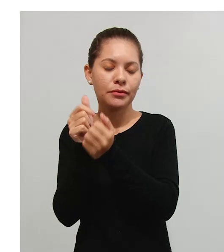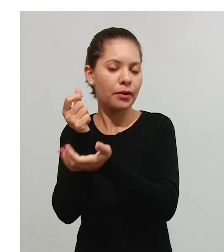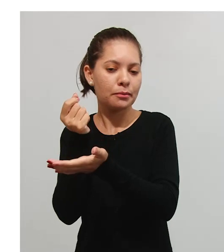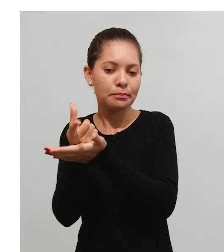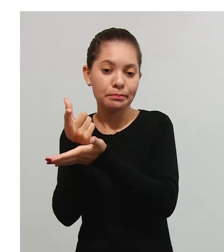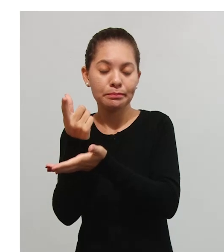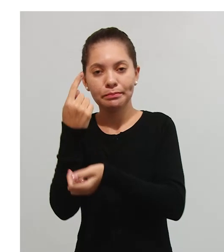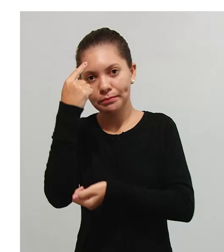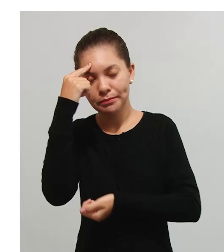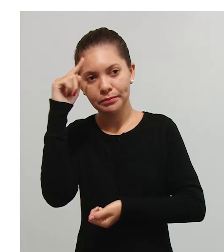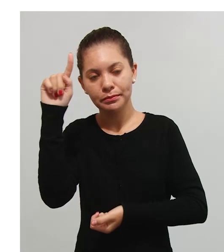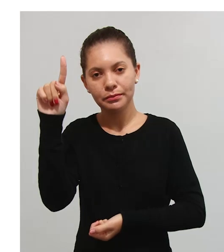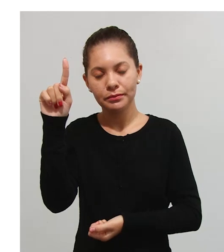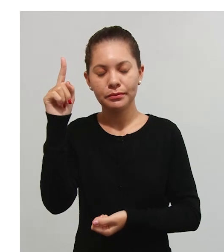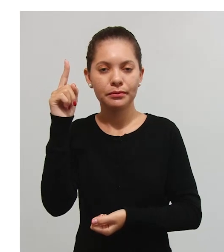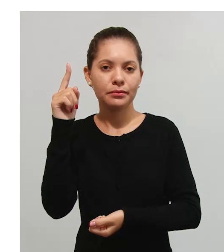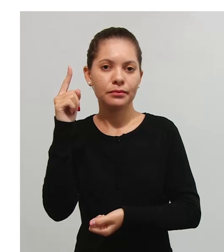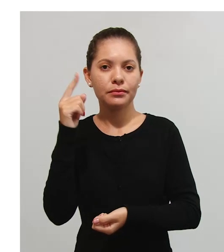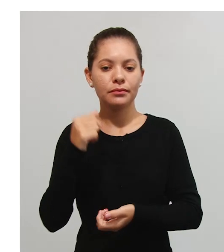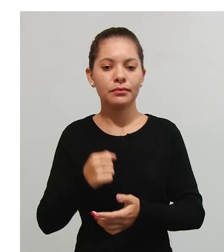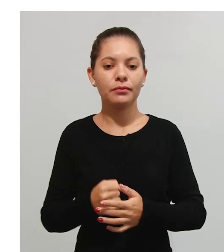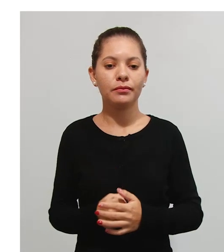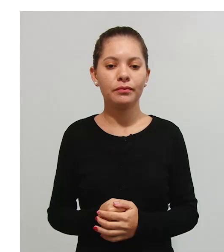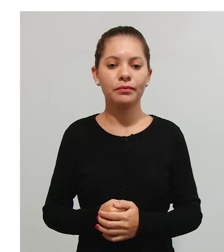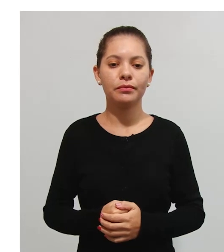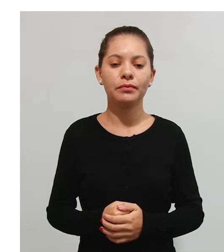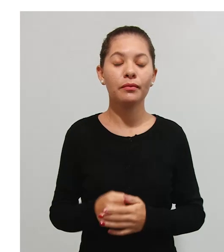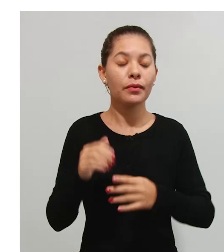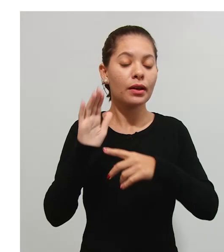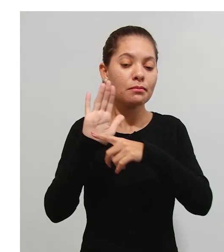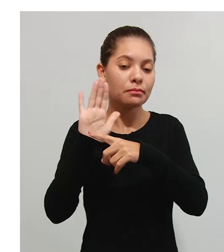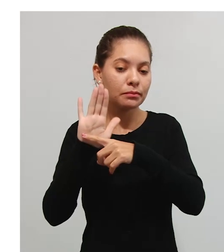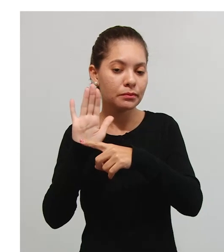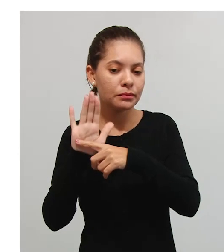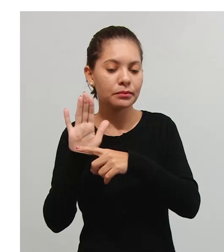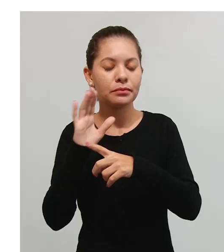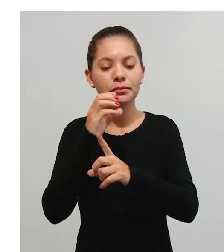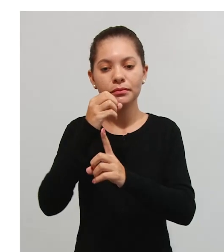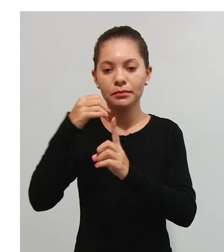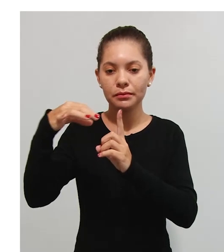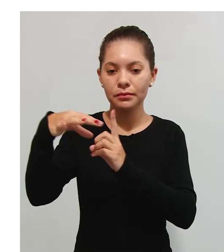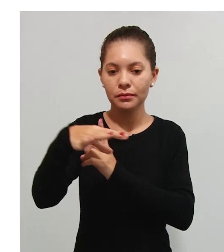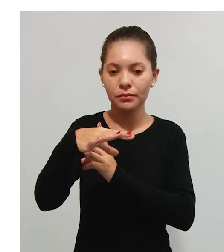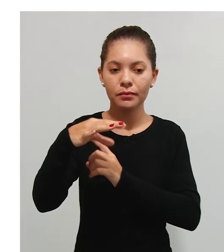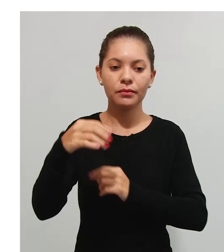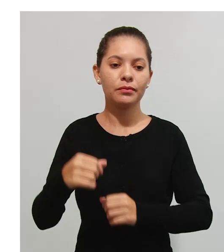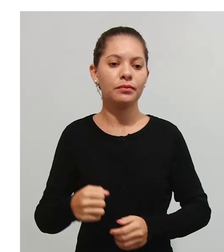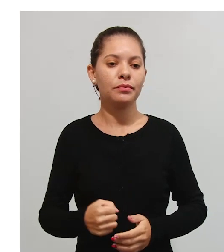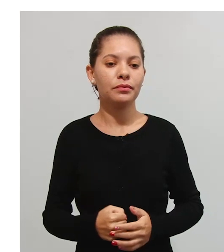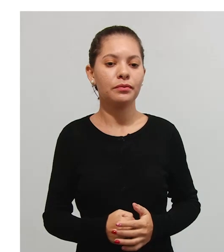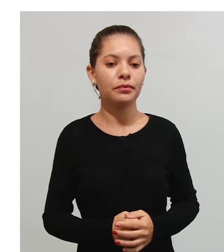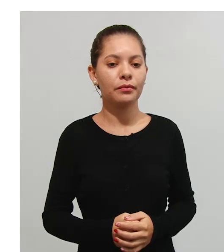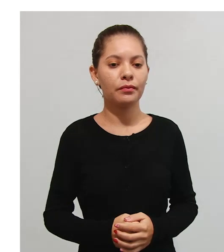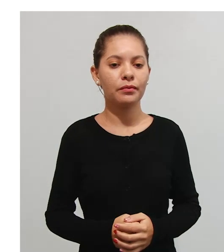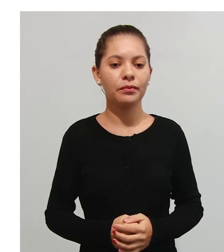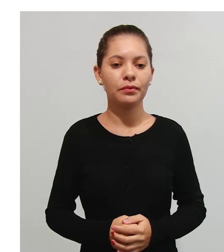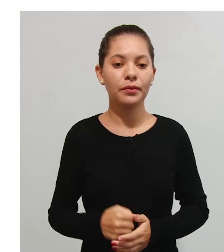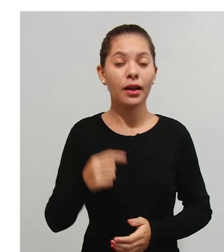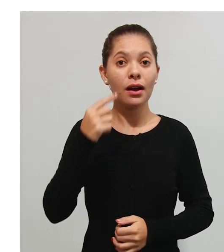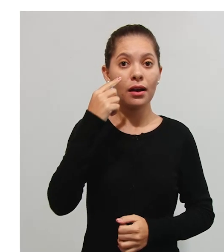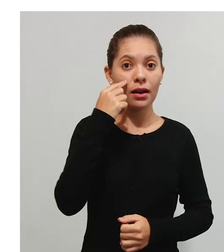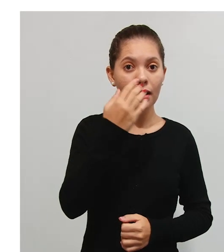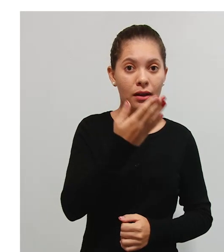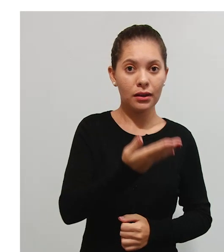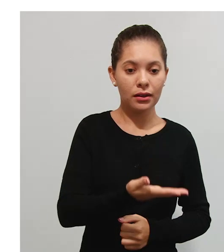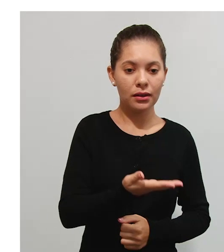vão financiar, que vão patrocinar ali essa ideia para que ele gere recursos e benefícios para a própria sociedade. Nós